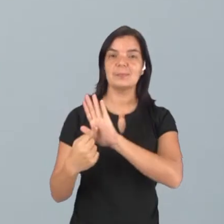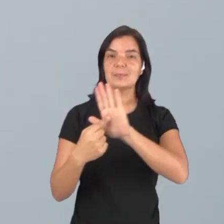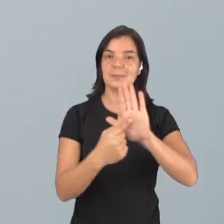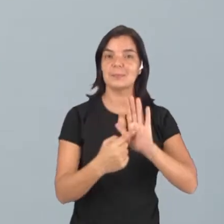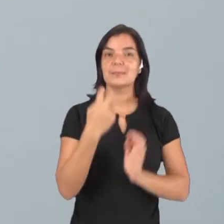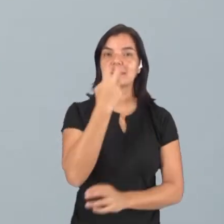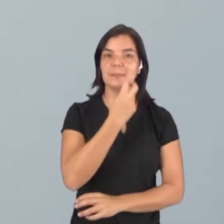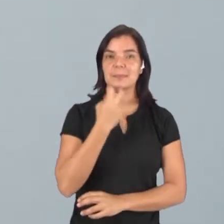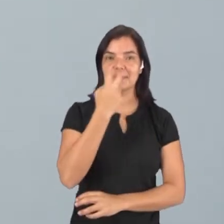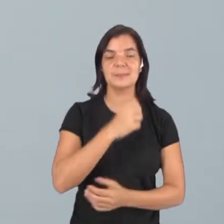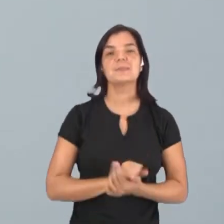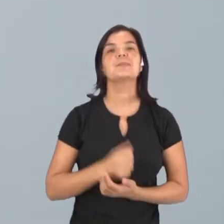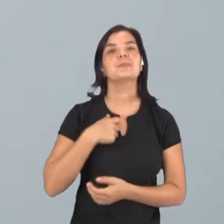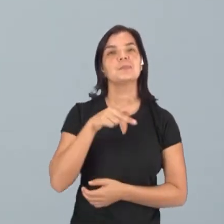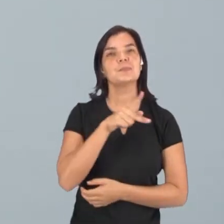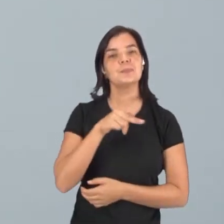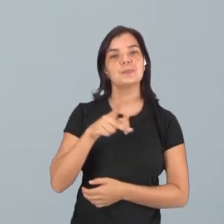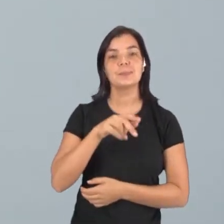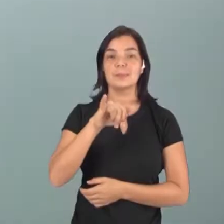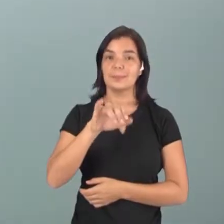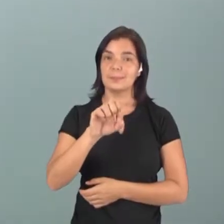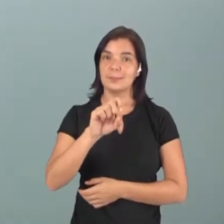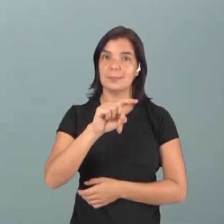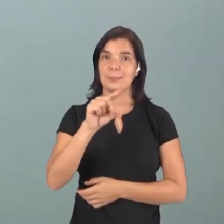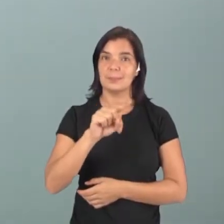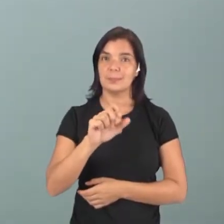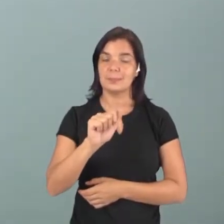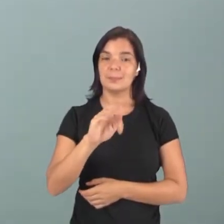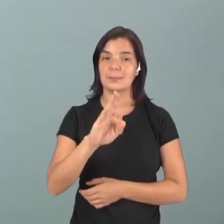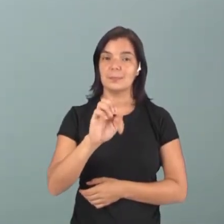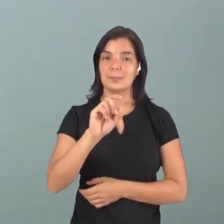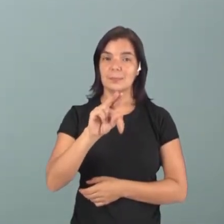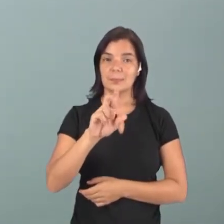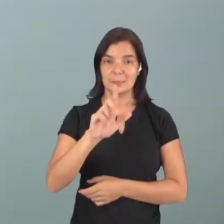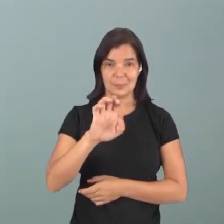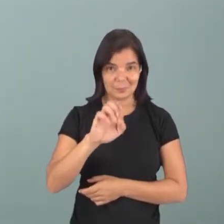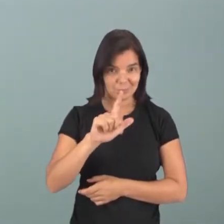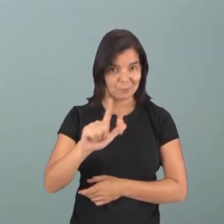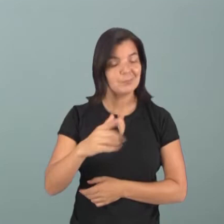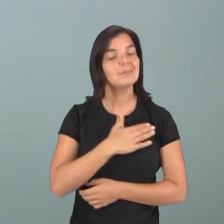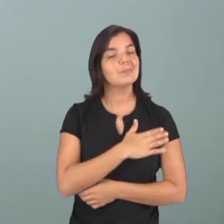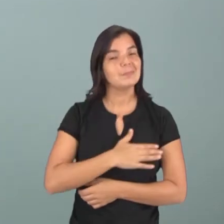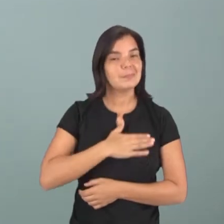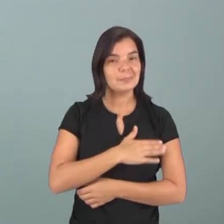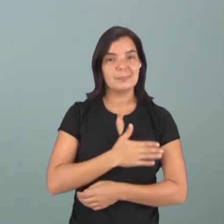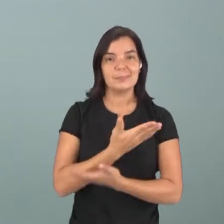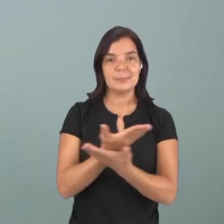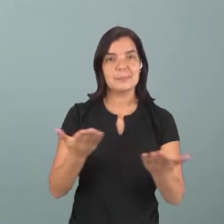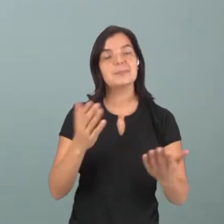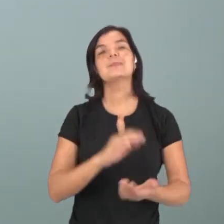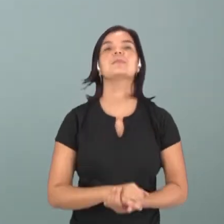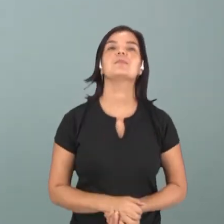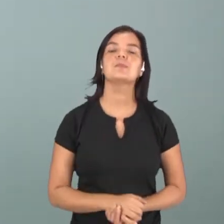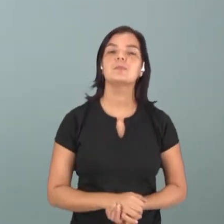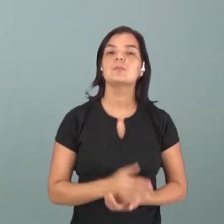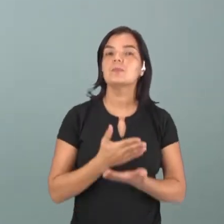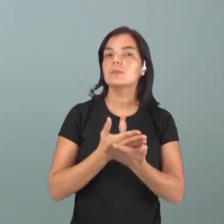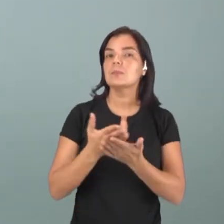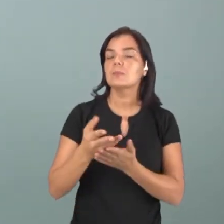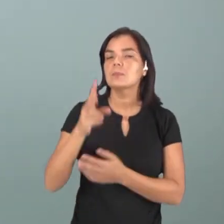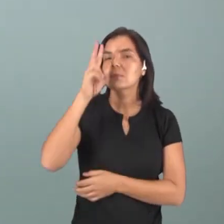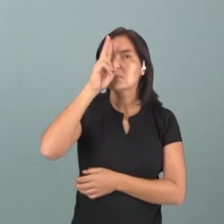Apresentação Oral. Eu sou a professora Isabel, tá? E é um prazer estar aqui com vocês. A gente vai